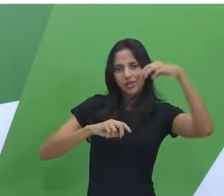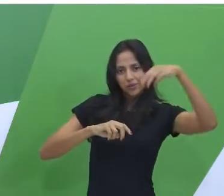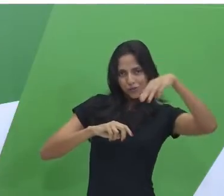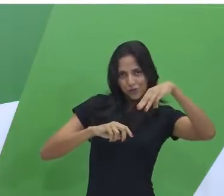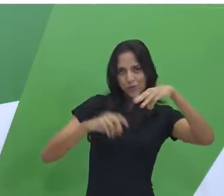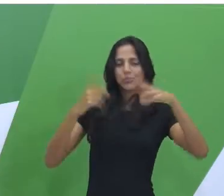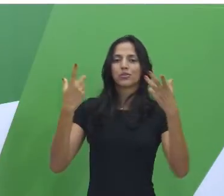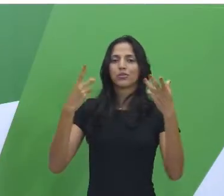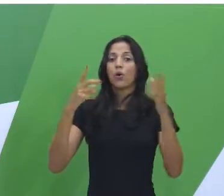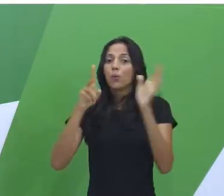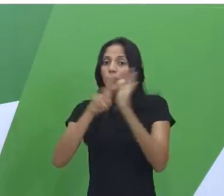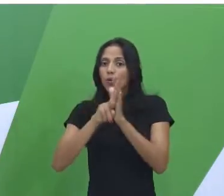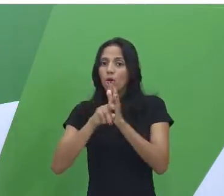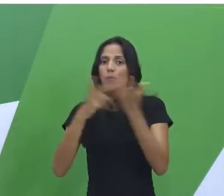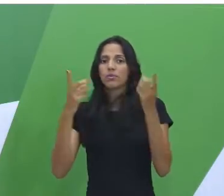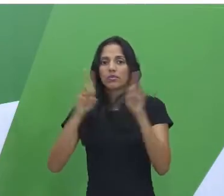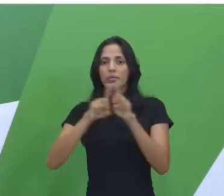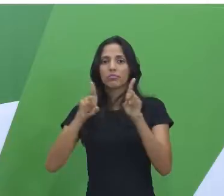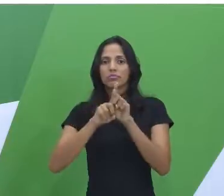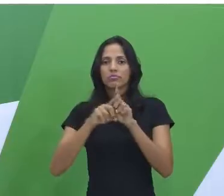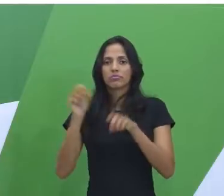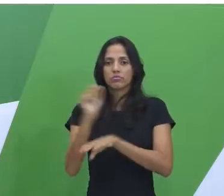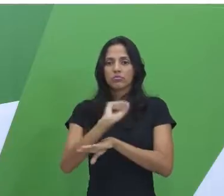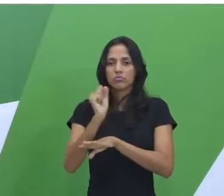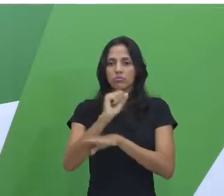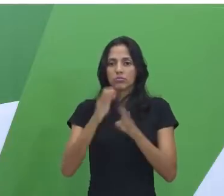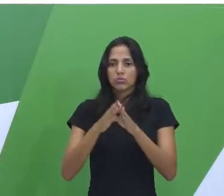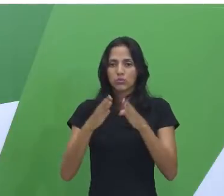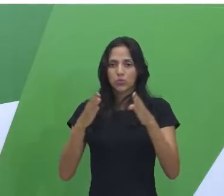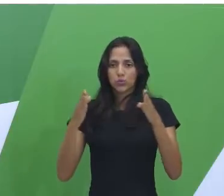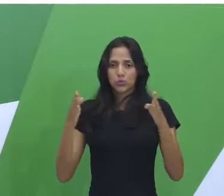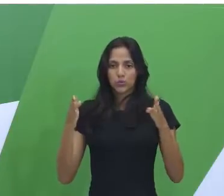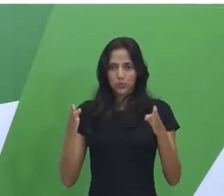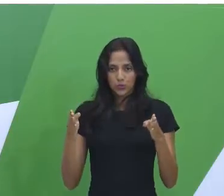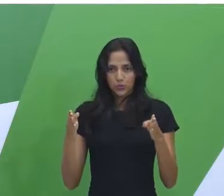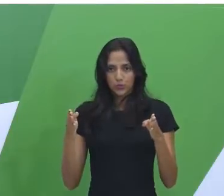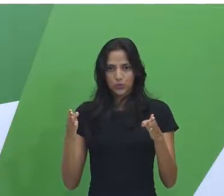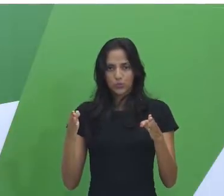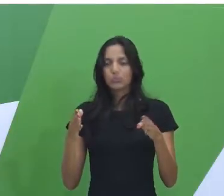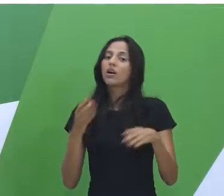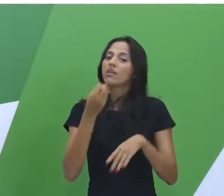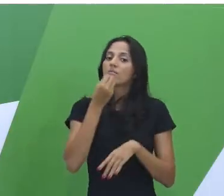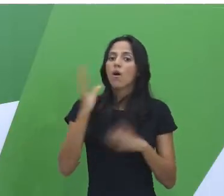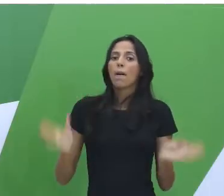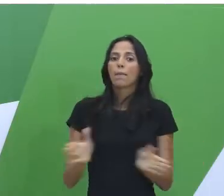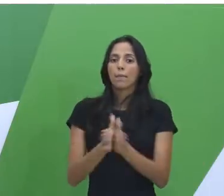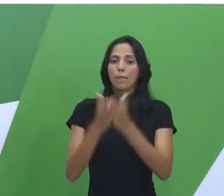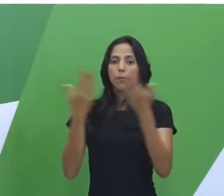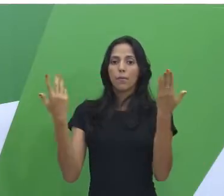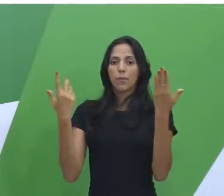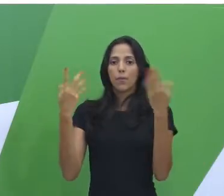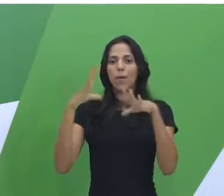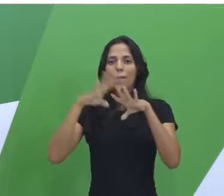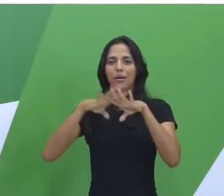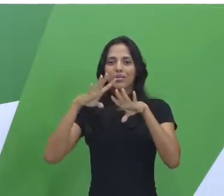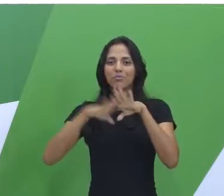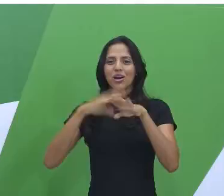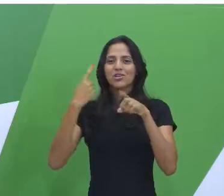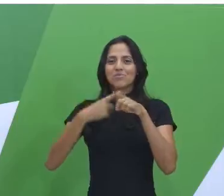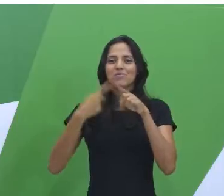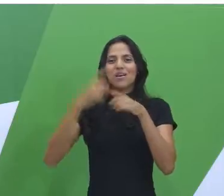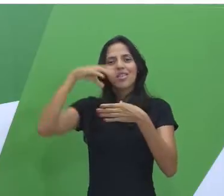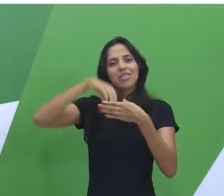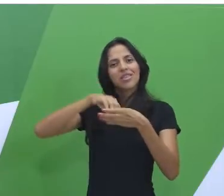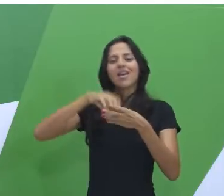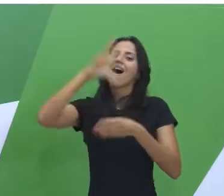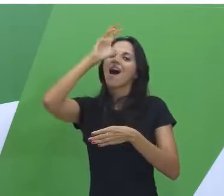força necessária para percorrê-lo. Olha que coisa maravilhosa. Então, na